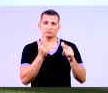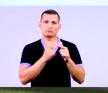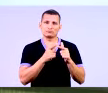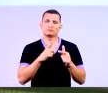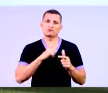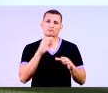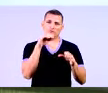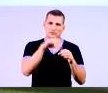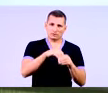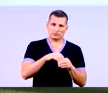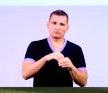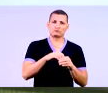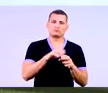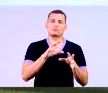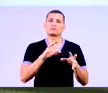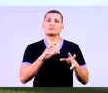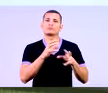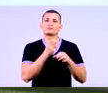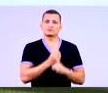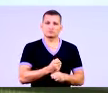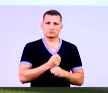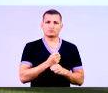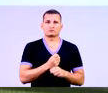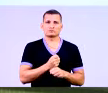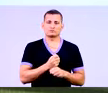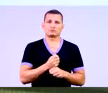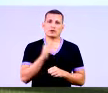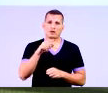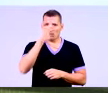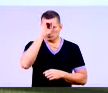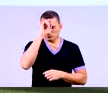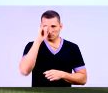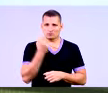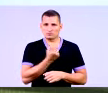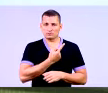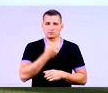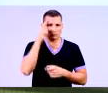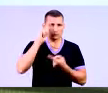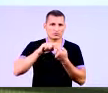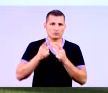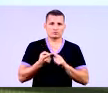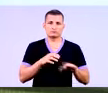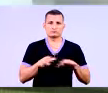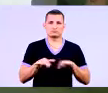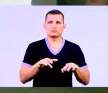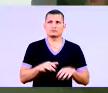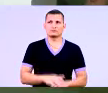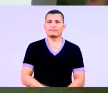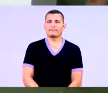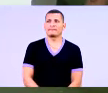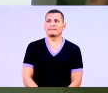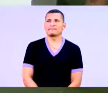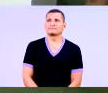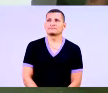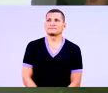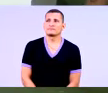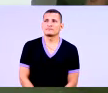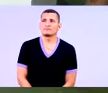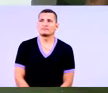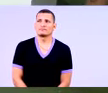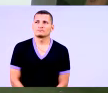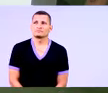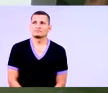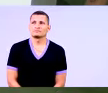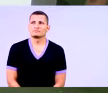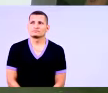processamento por trás que é o que a gente está perdendo aqui em lógica de programação funcionários on mais alguma coisa